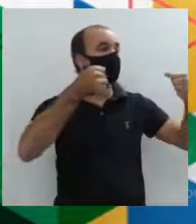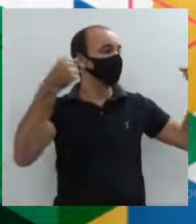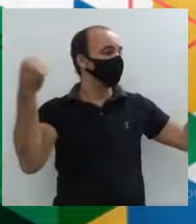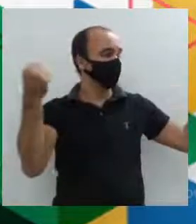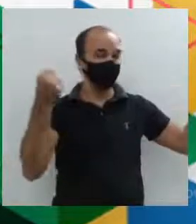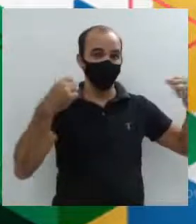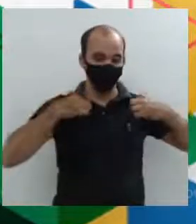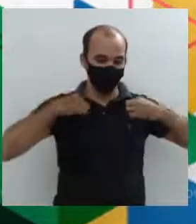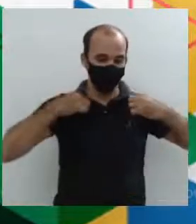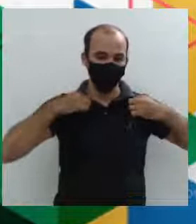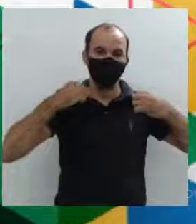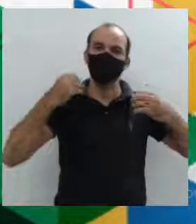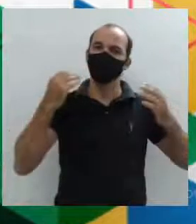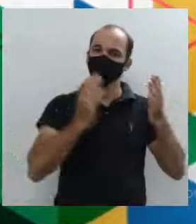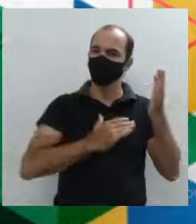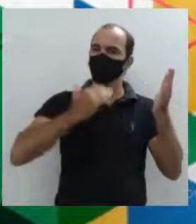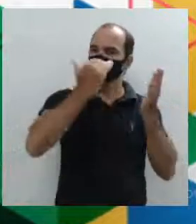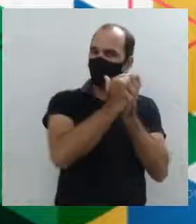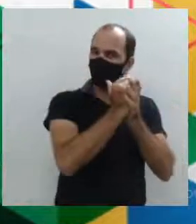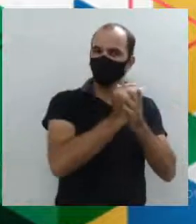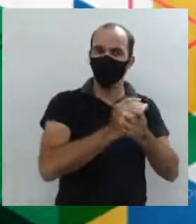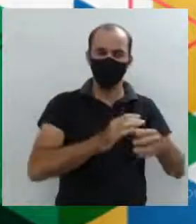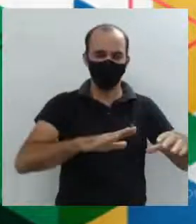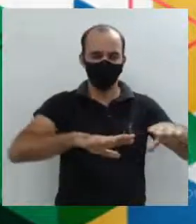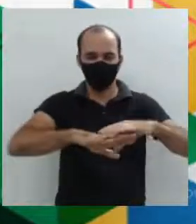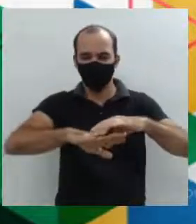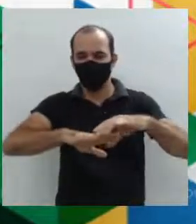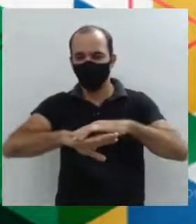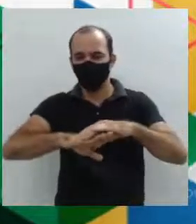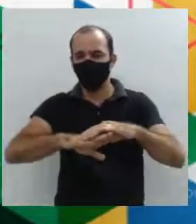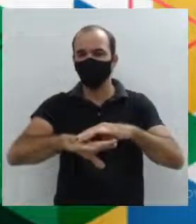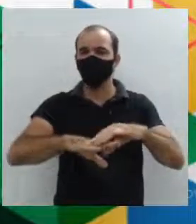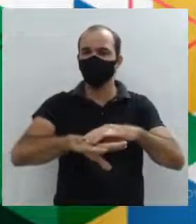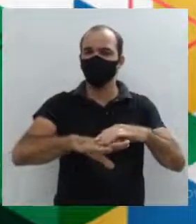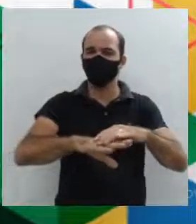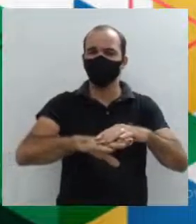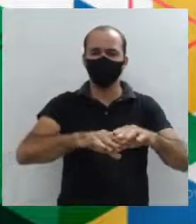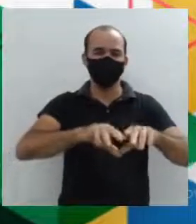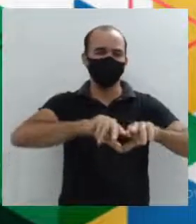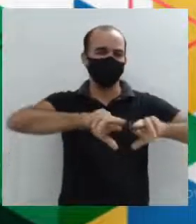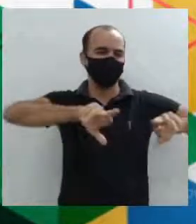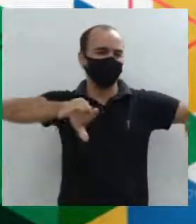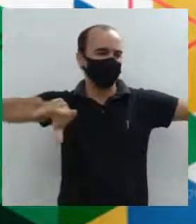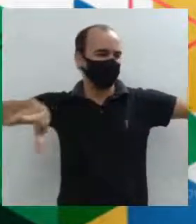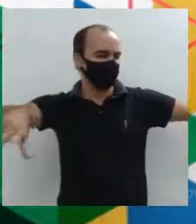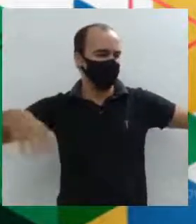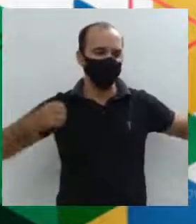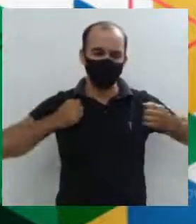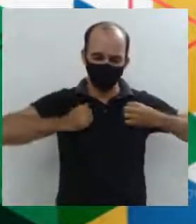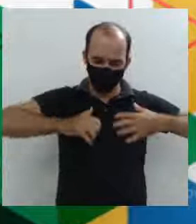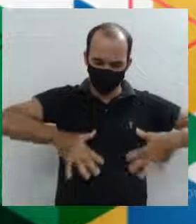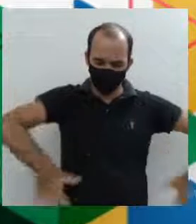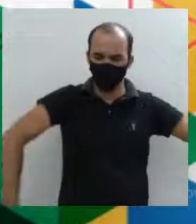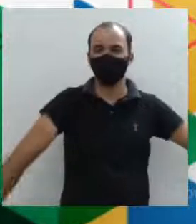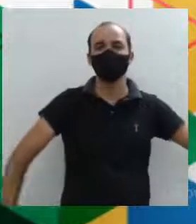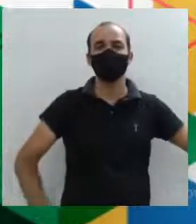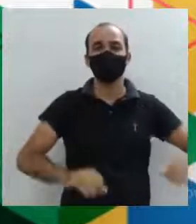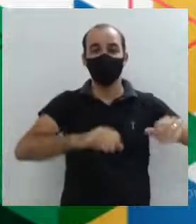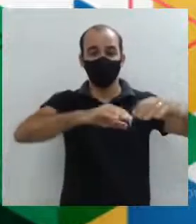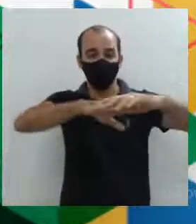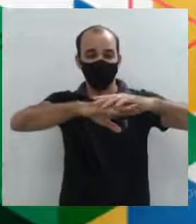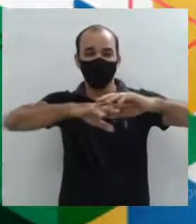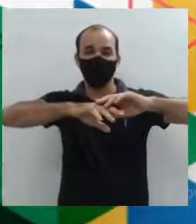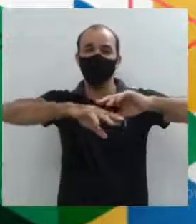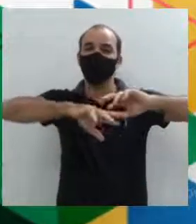60 blusas e mais ou menos uns 100 pares de sapatos. Você sabe que os homens normalmente ele tem apenas um par de cada,